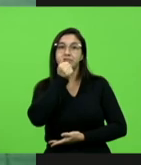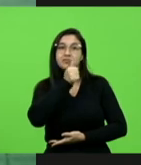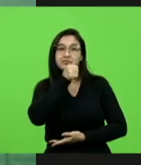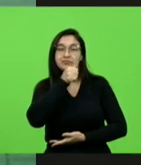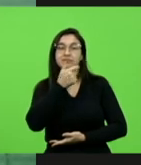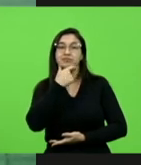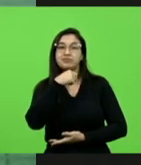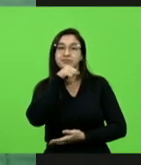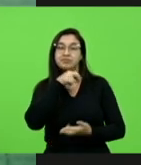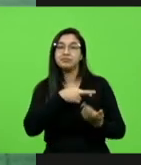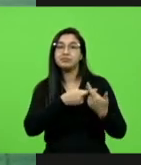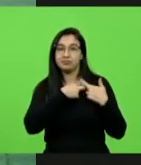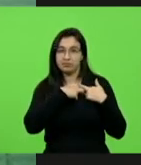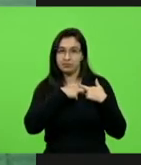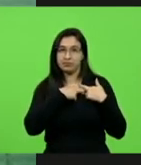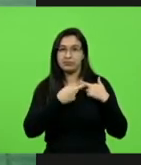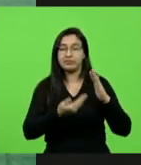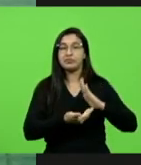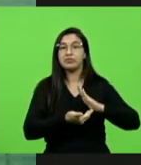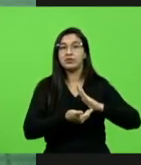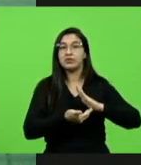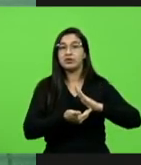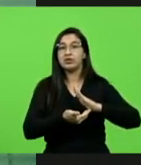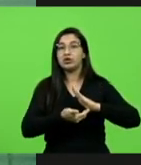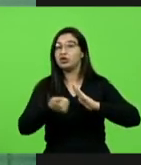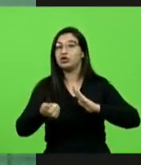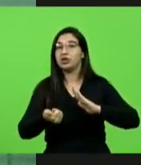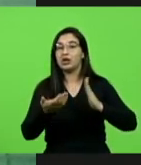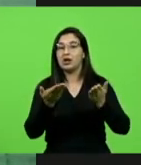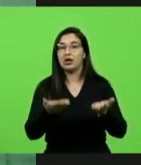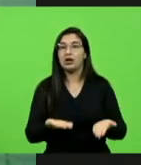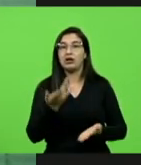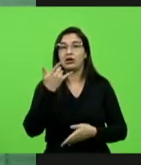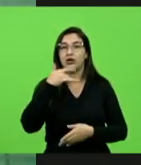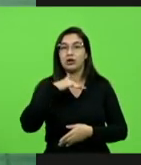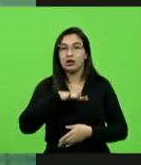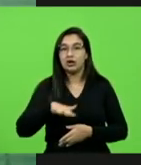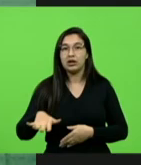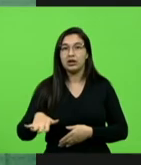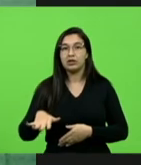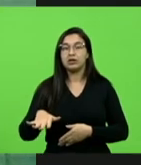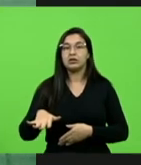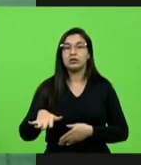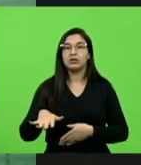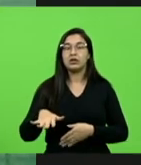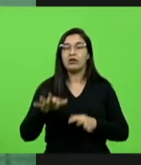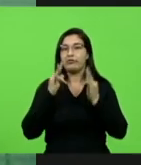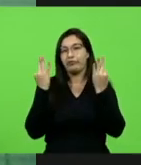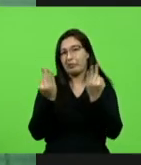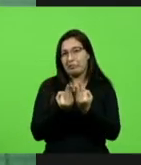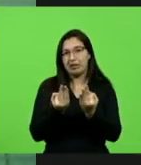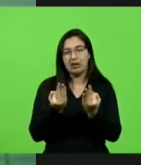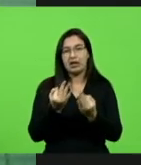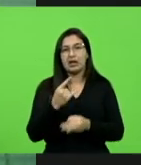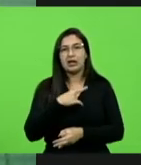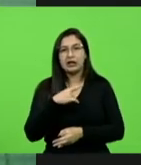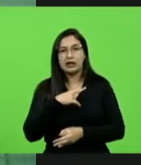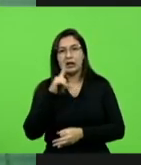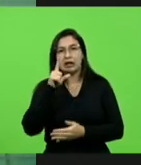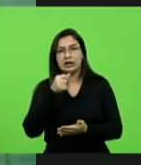de tirar das crianças, das eventuais famílias que vierem a fazer a